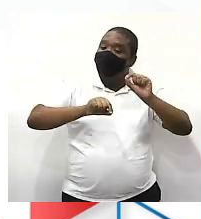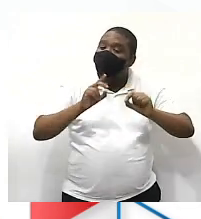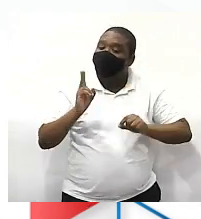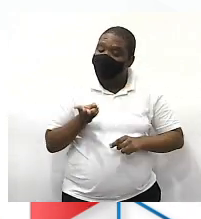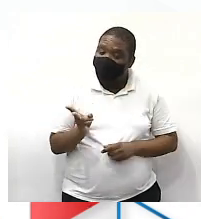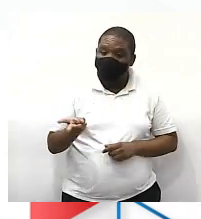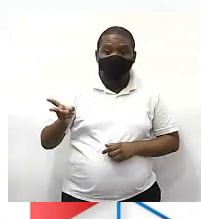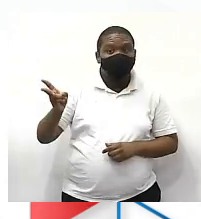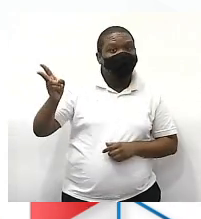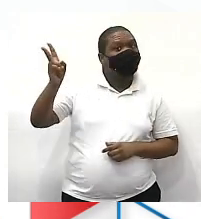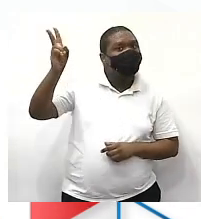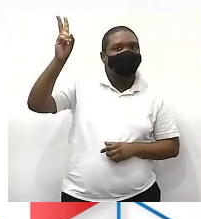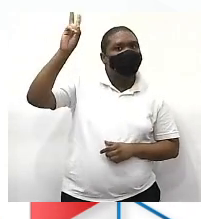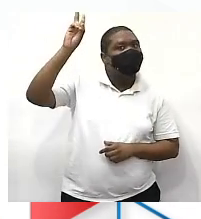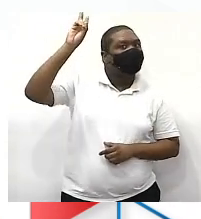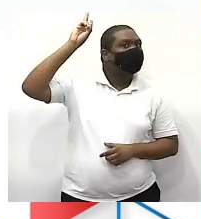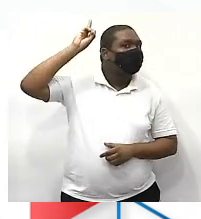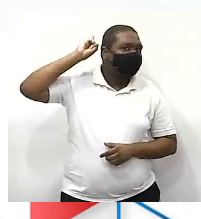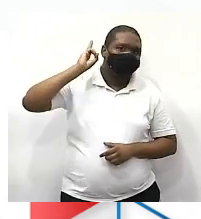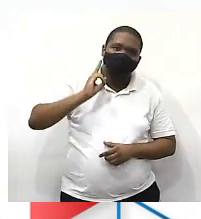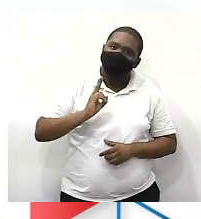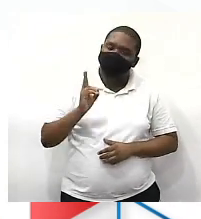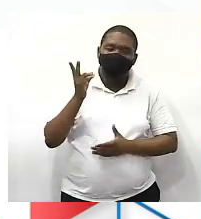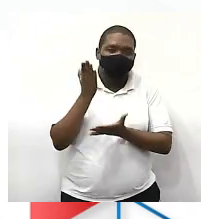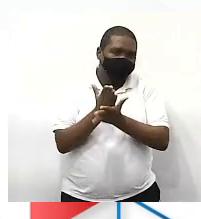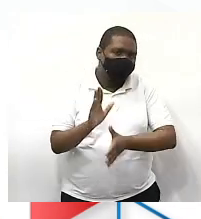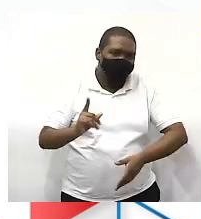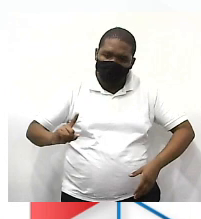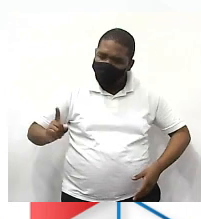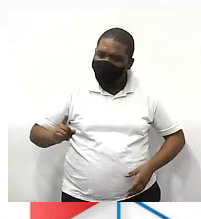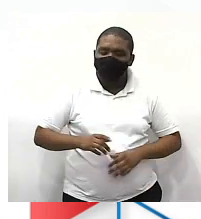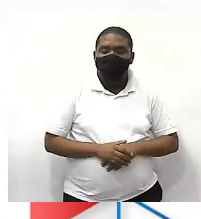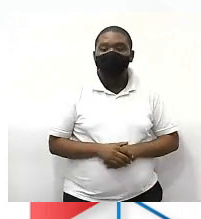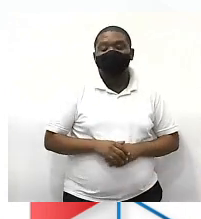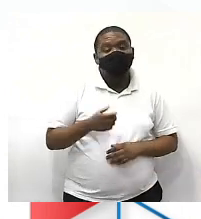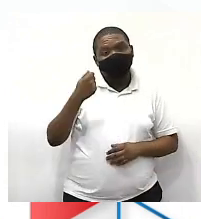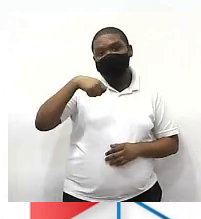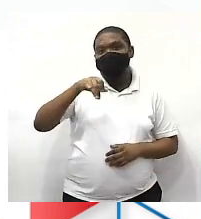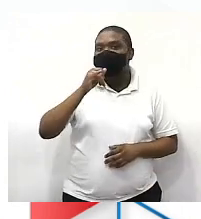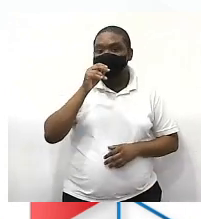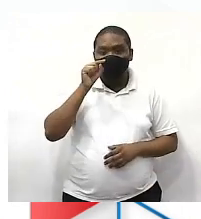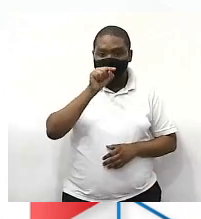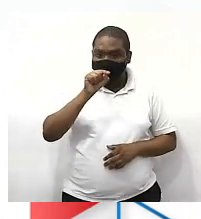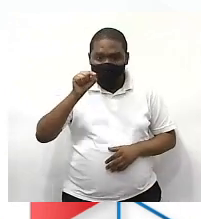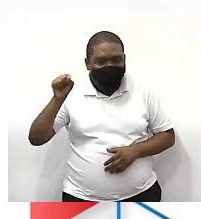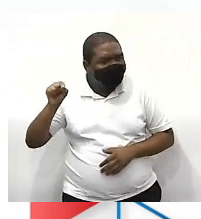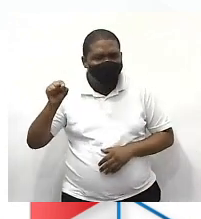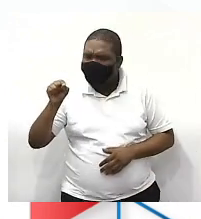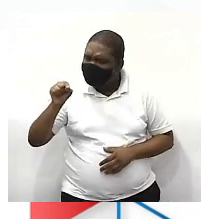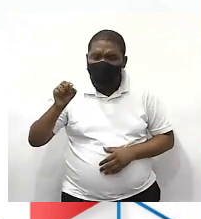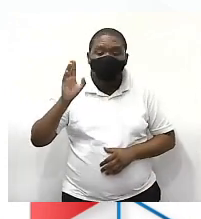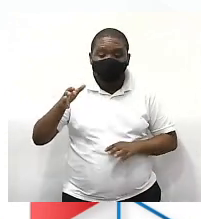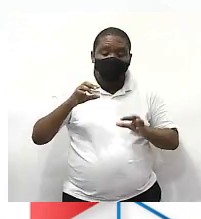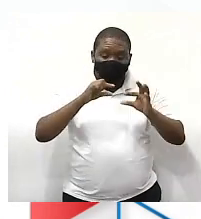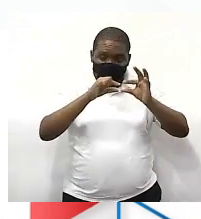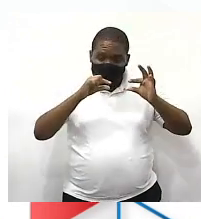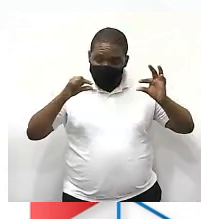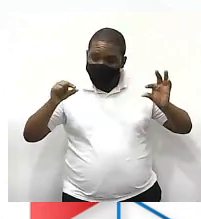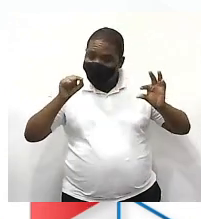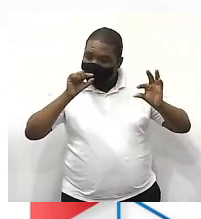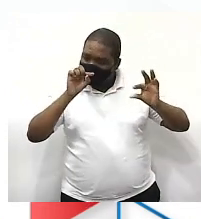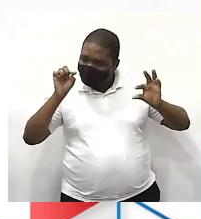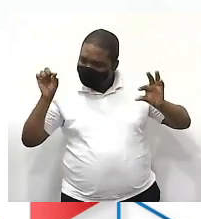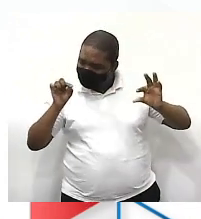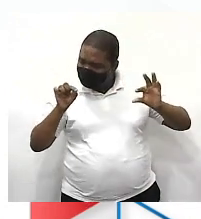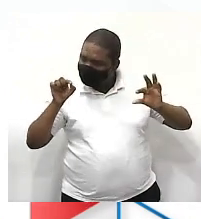continua infinitamente, tá bom? Eu não preciso colocar as reticências. A própria seta indica o